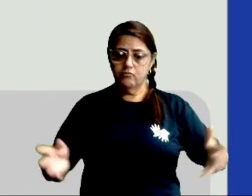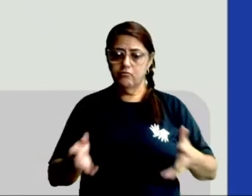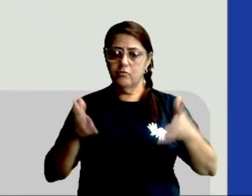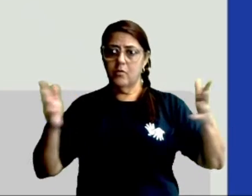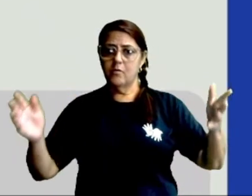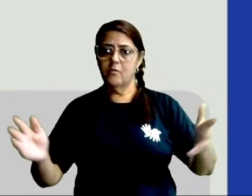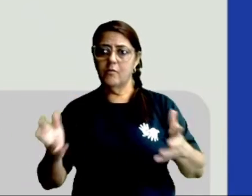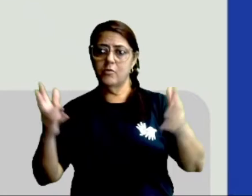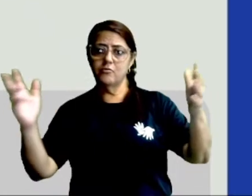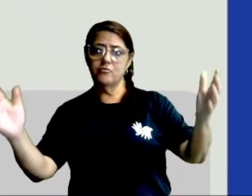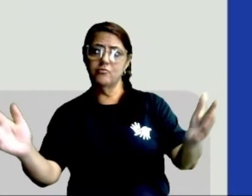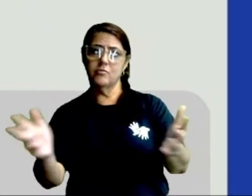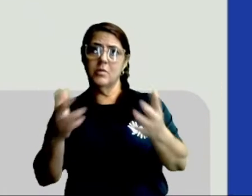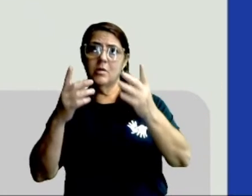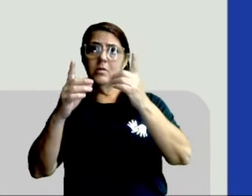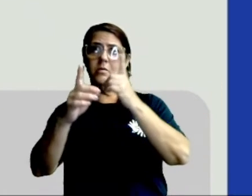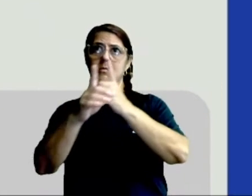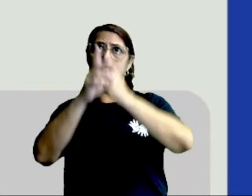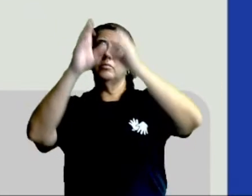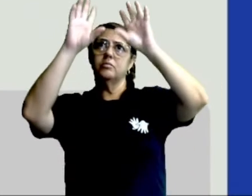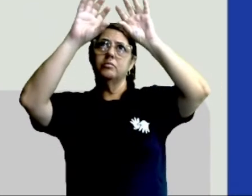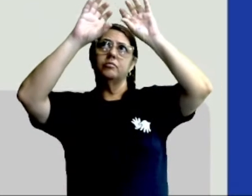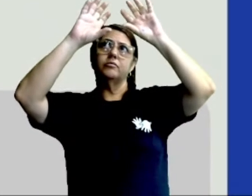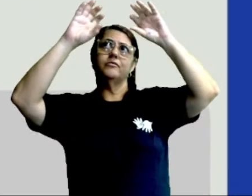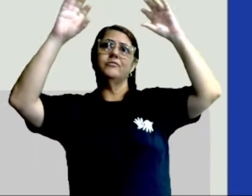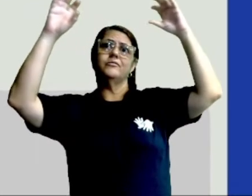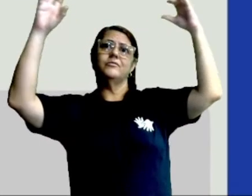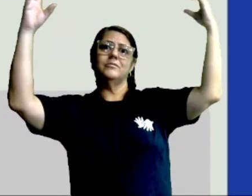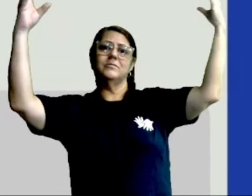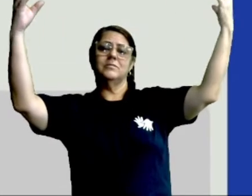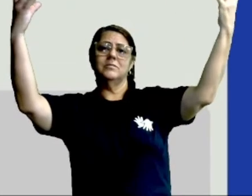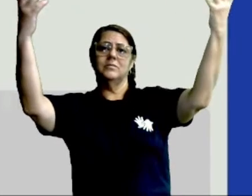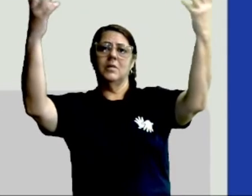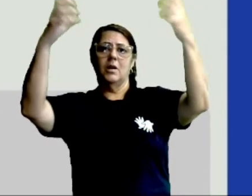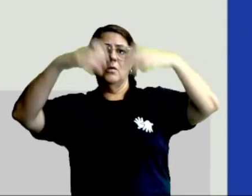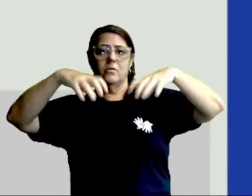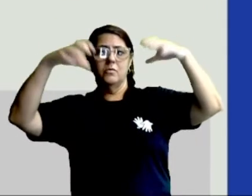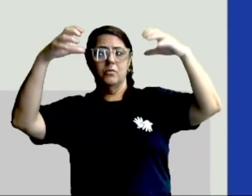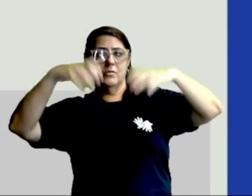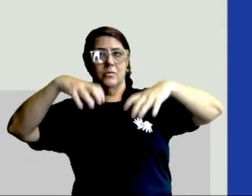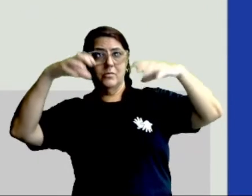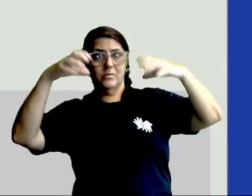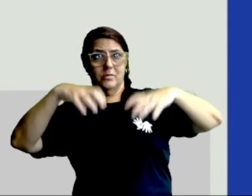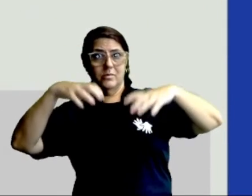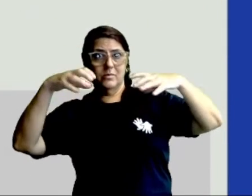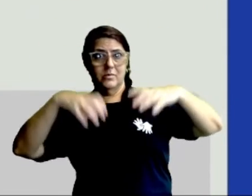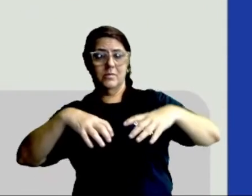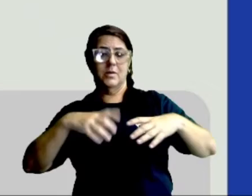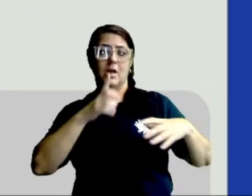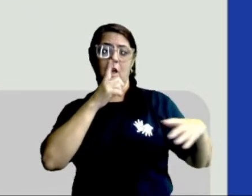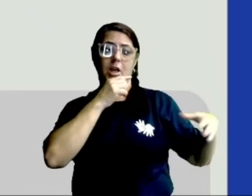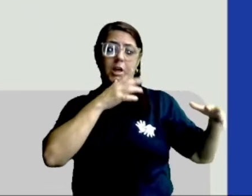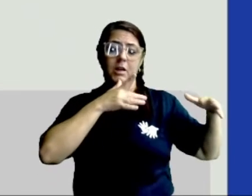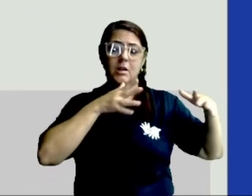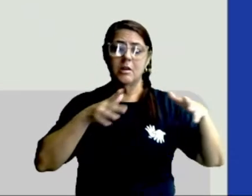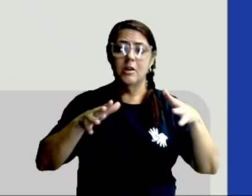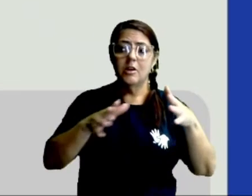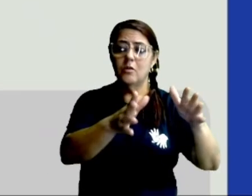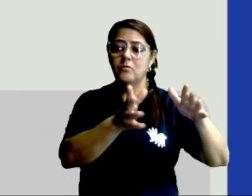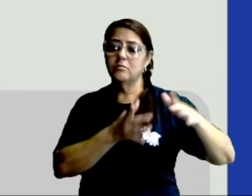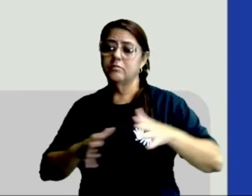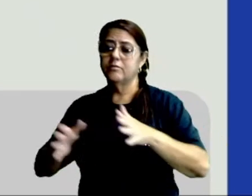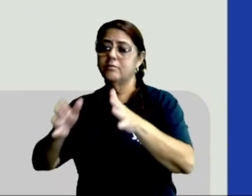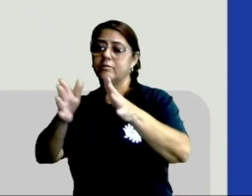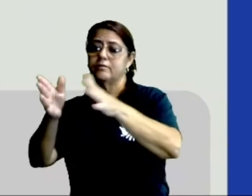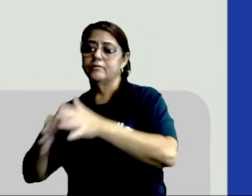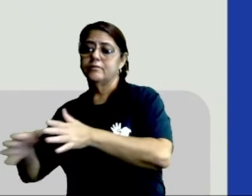paredão. Quando ela encontrar um paredão, ela vai começar a se precipitar, chovendo, formando vários rios que vão se somar e vão